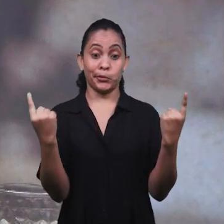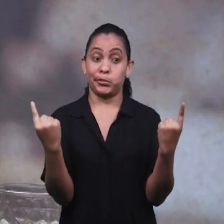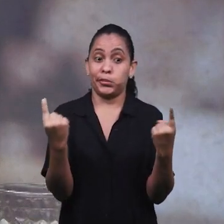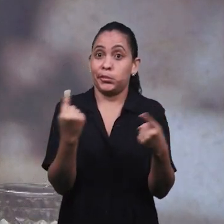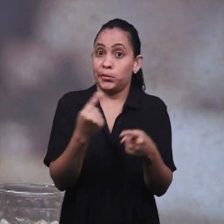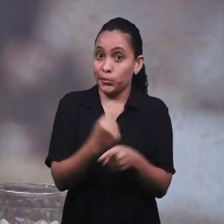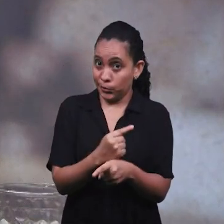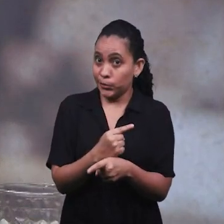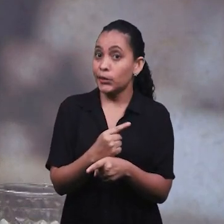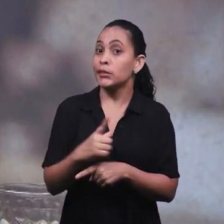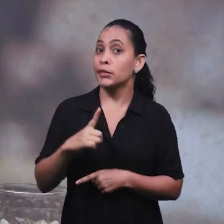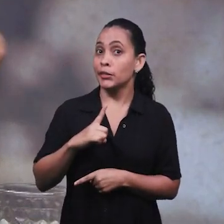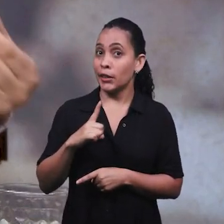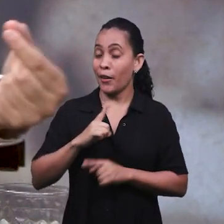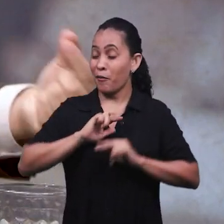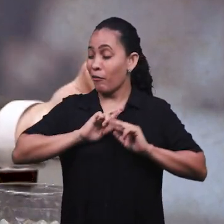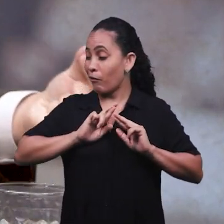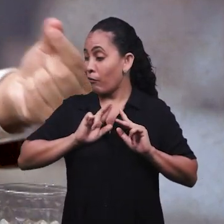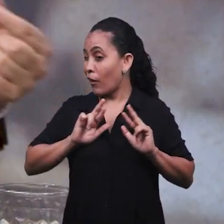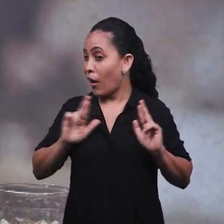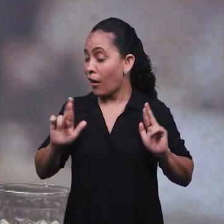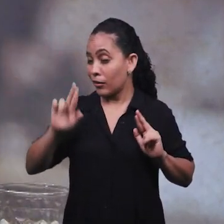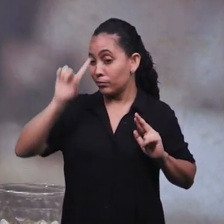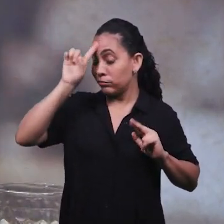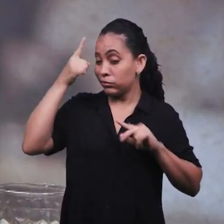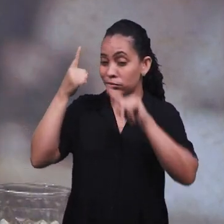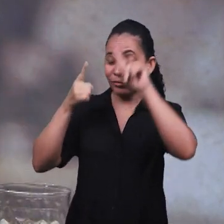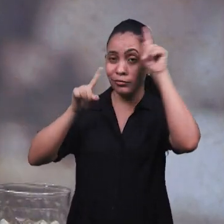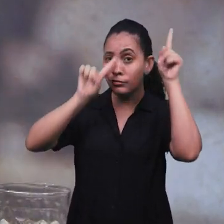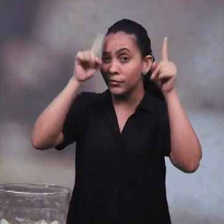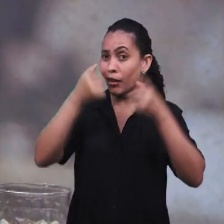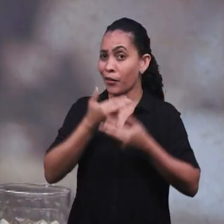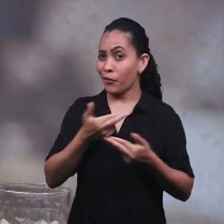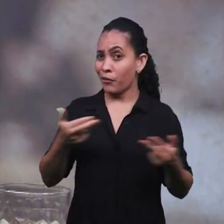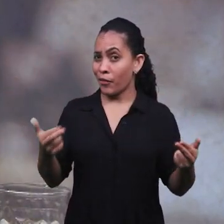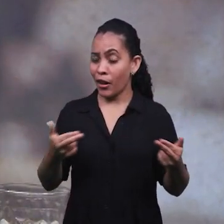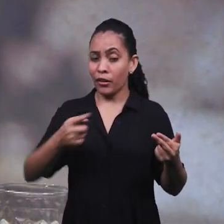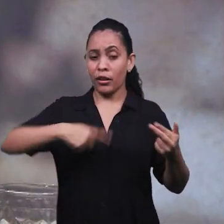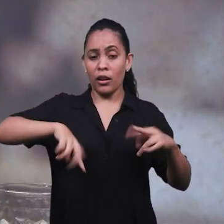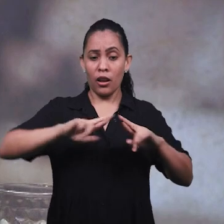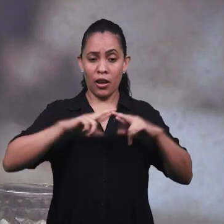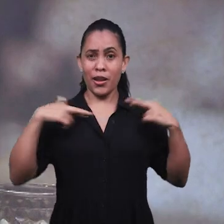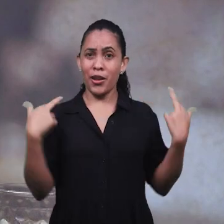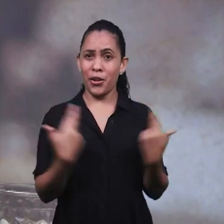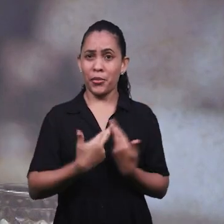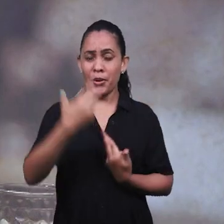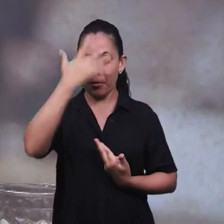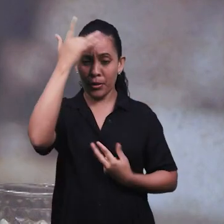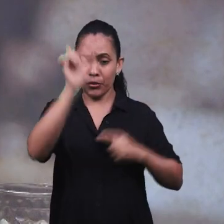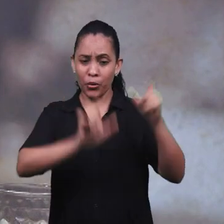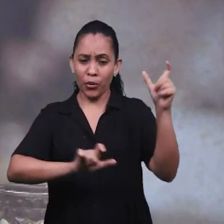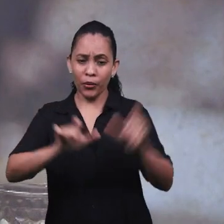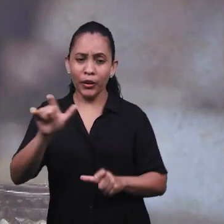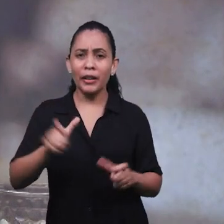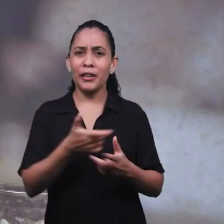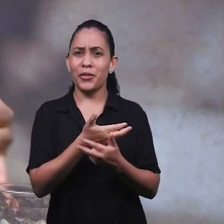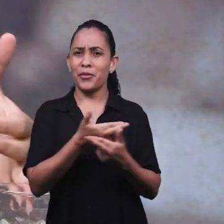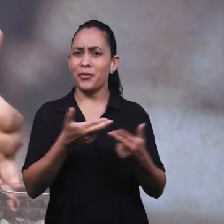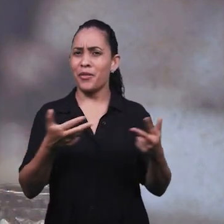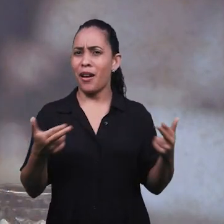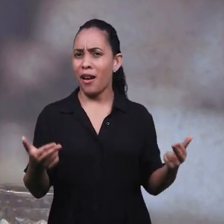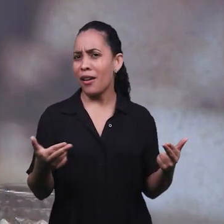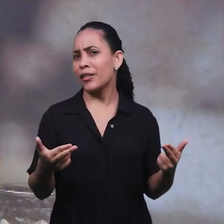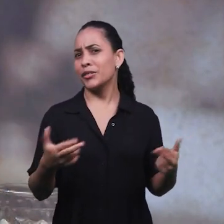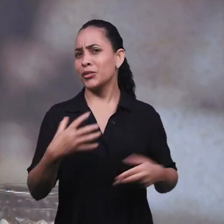né? Divergência de ideias, porque afinal o condomínio ele reúne ali pessoas de diferentes origens, às